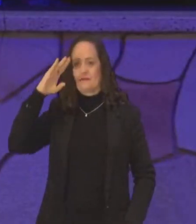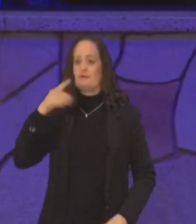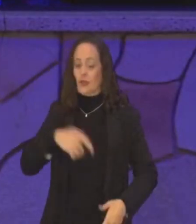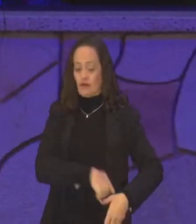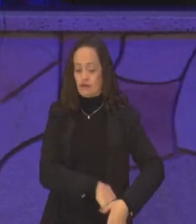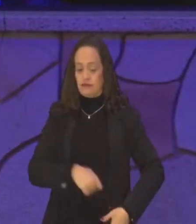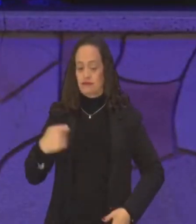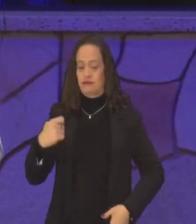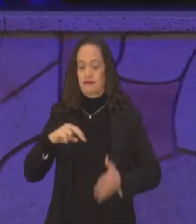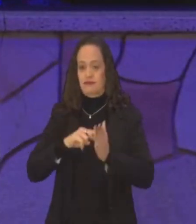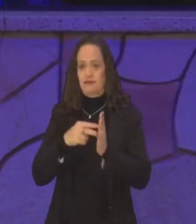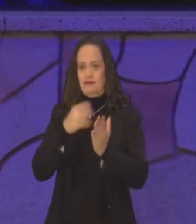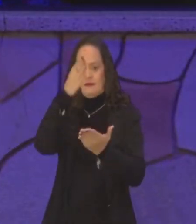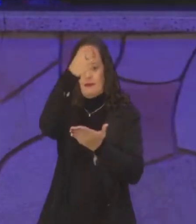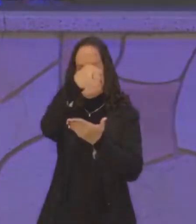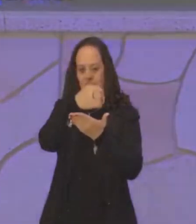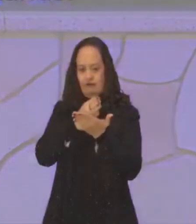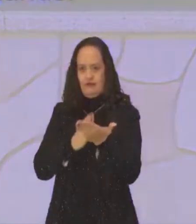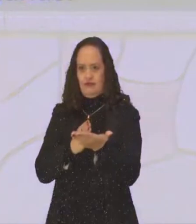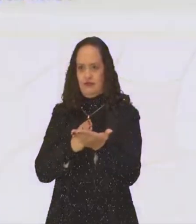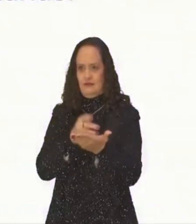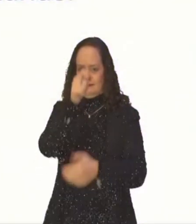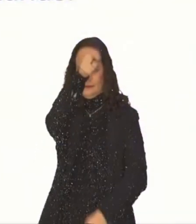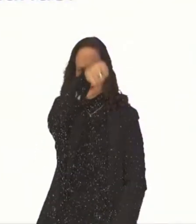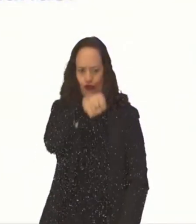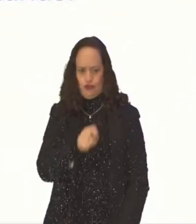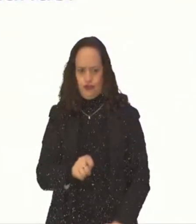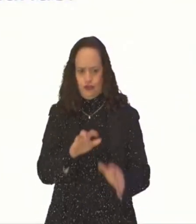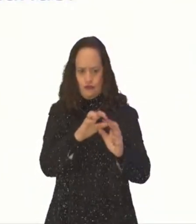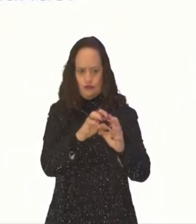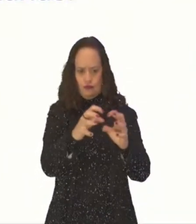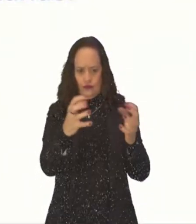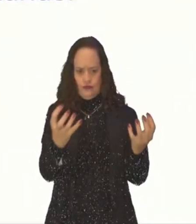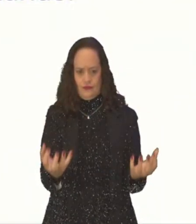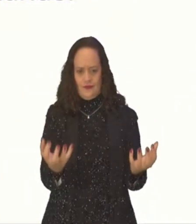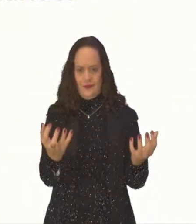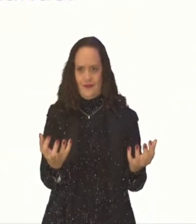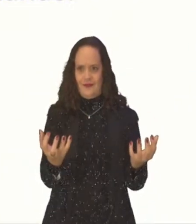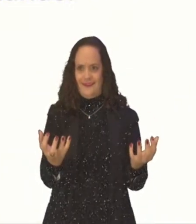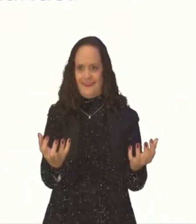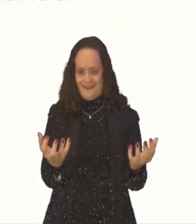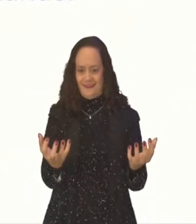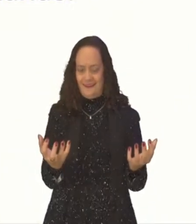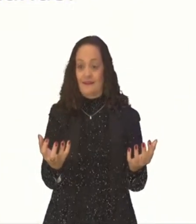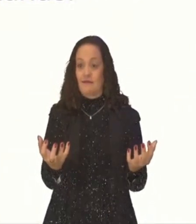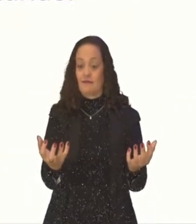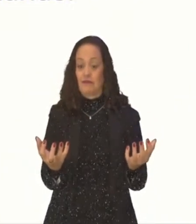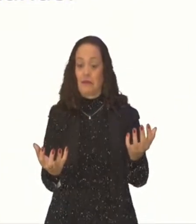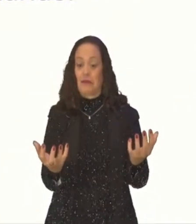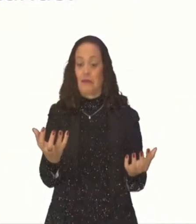2 lados, e alguns entenderão que esta referência a uma espada